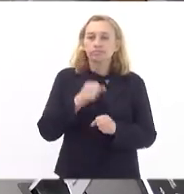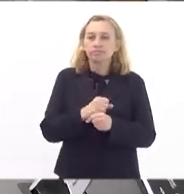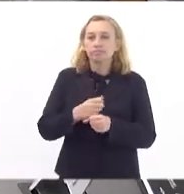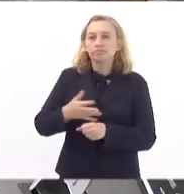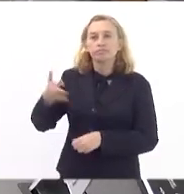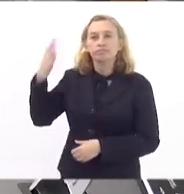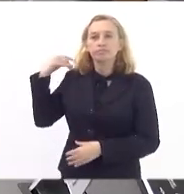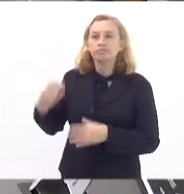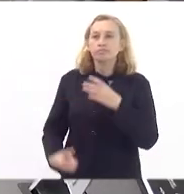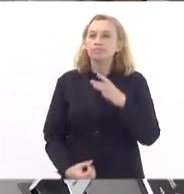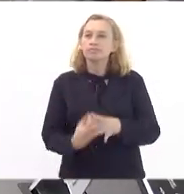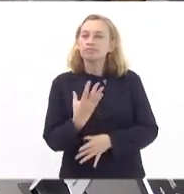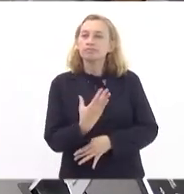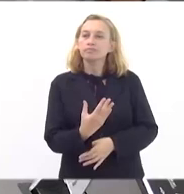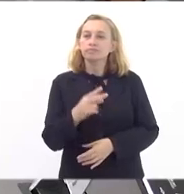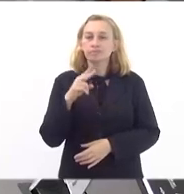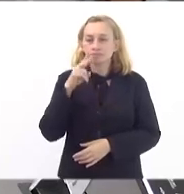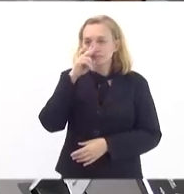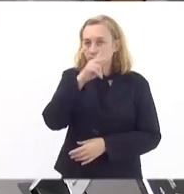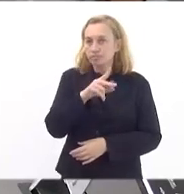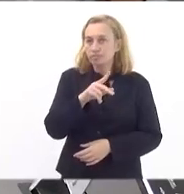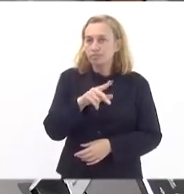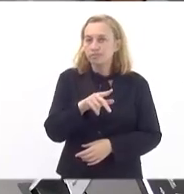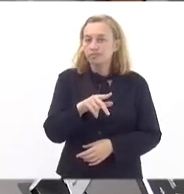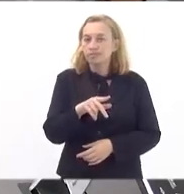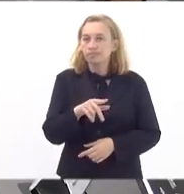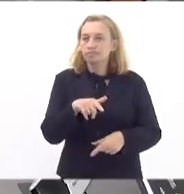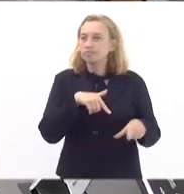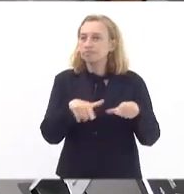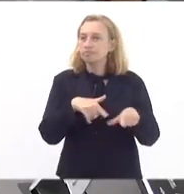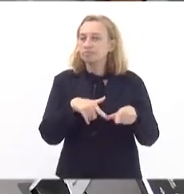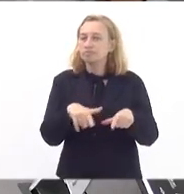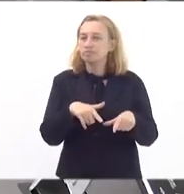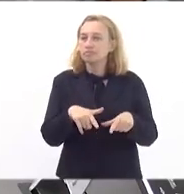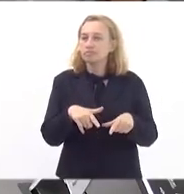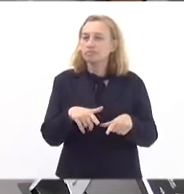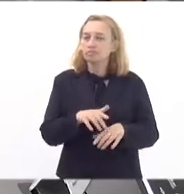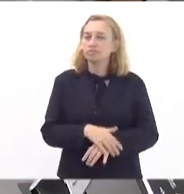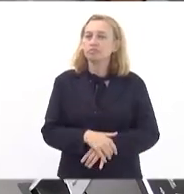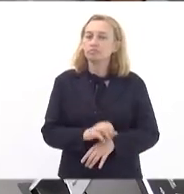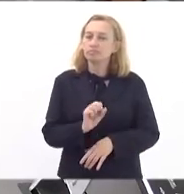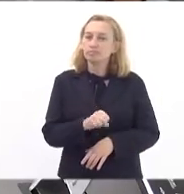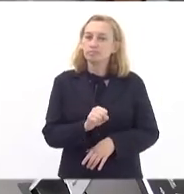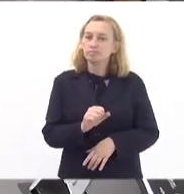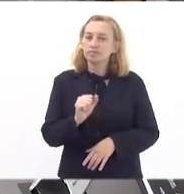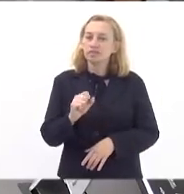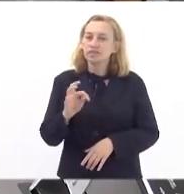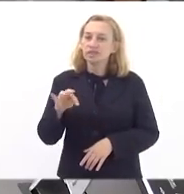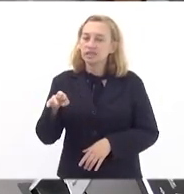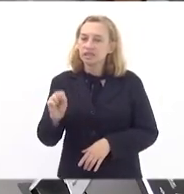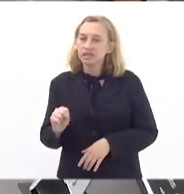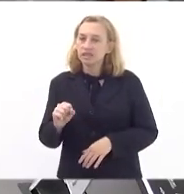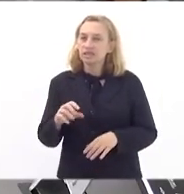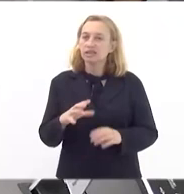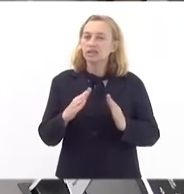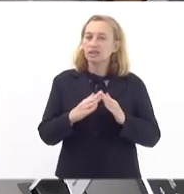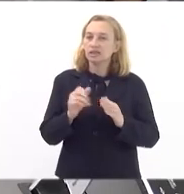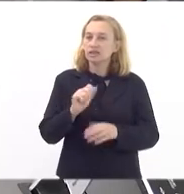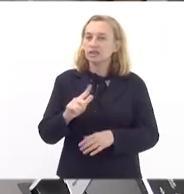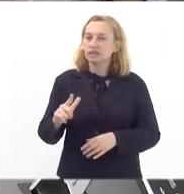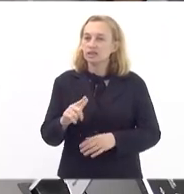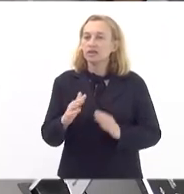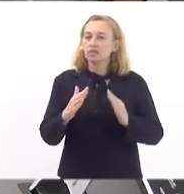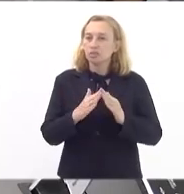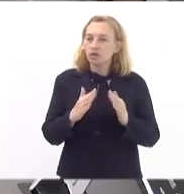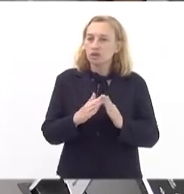a criação dessa tal Força Tarefa né anunciado pelo Governador vem com a citrange com a casa civil e com apoio da Polícia Civil